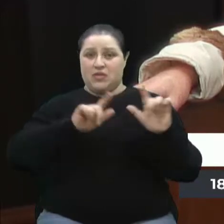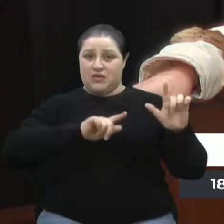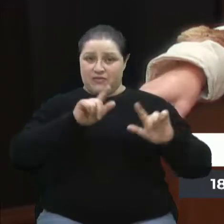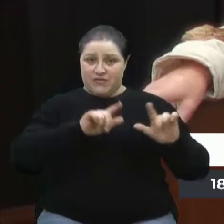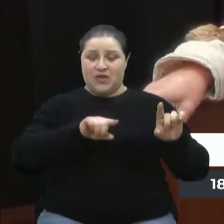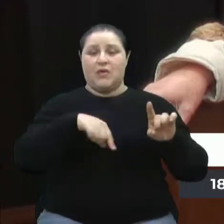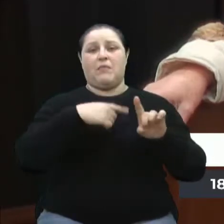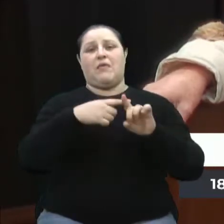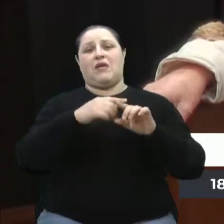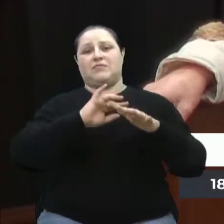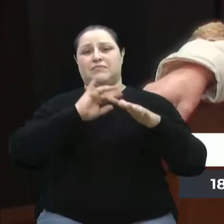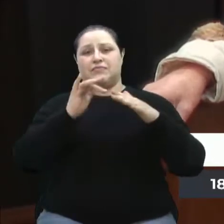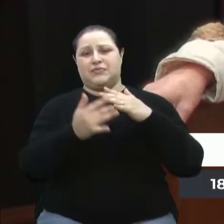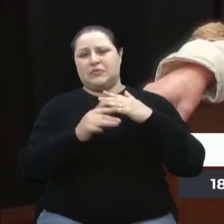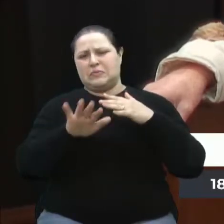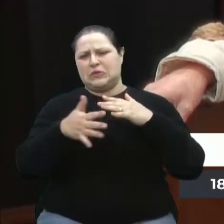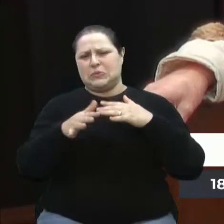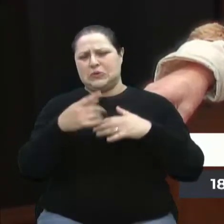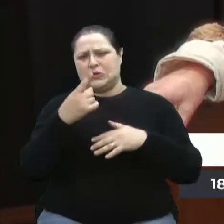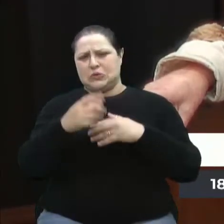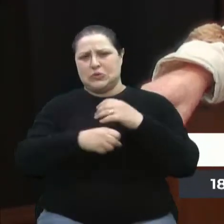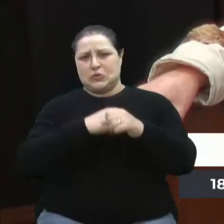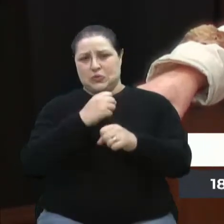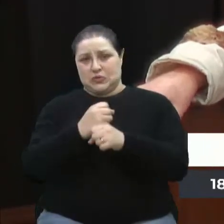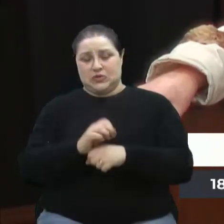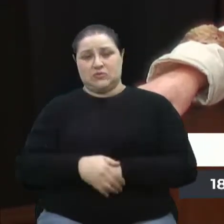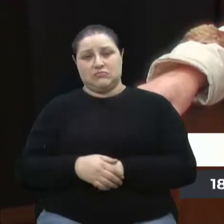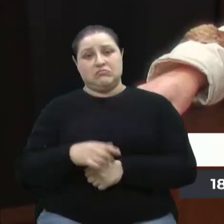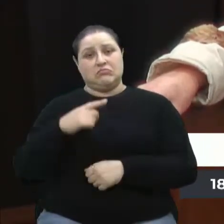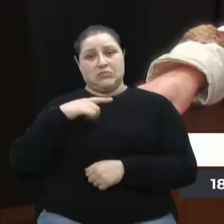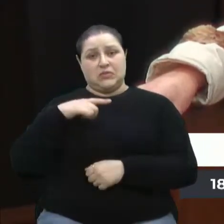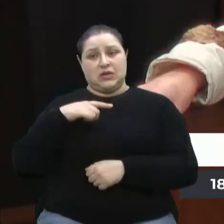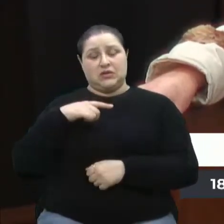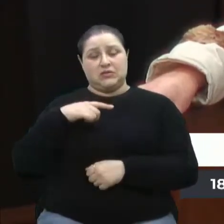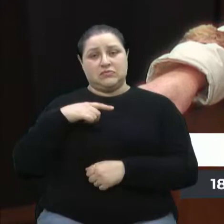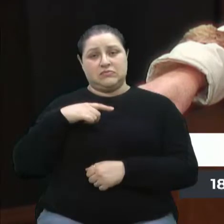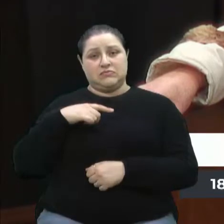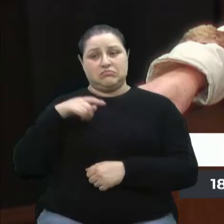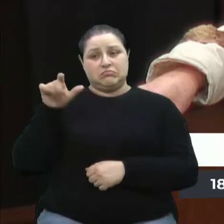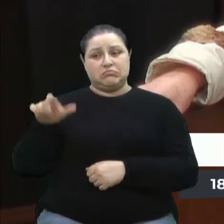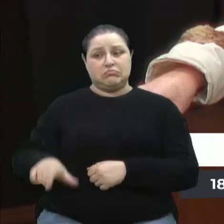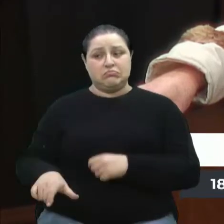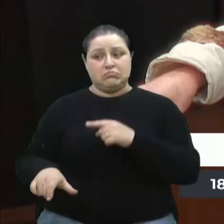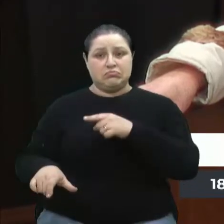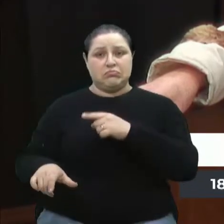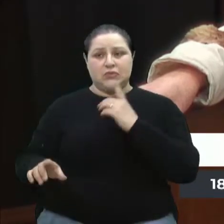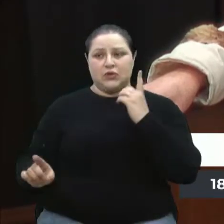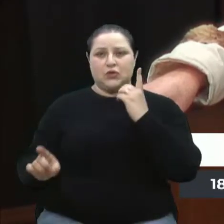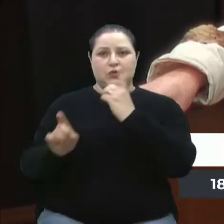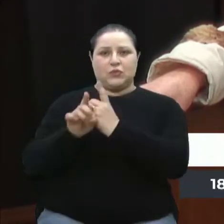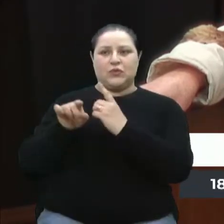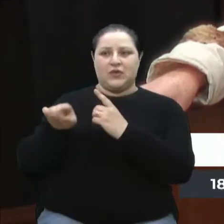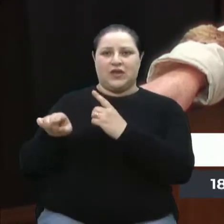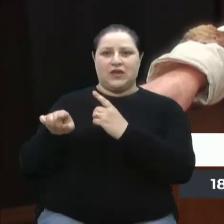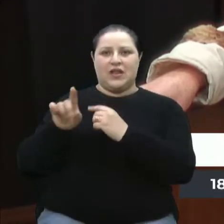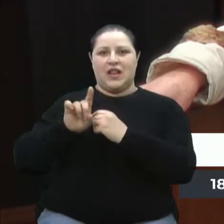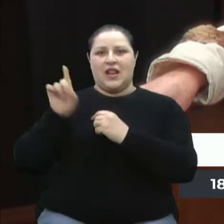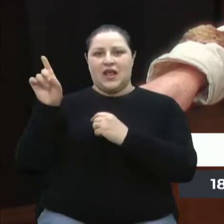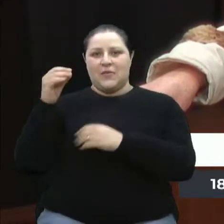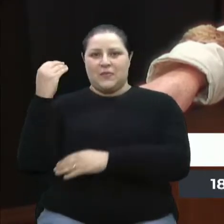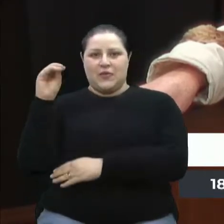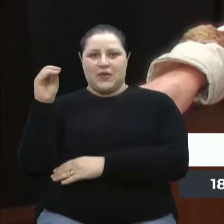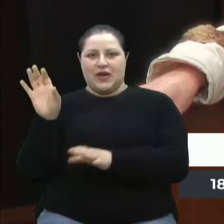Isso faz cerca de um ano. E ele foi descoberto pela Orquestra Sinfônica de Porto